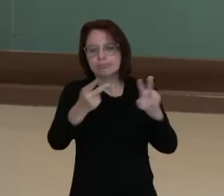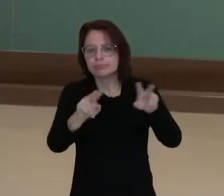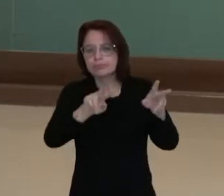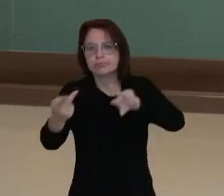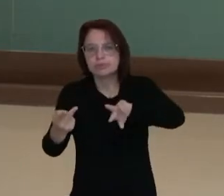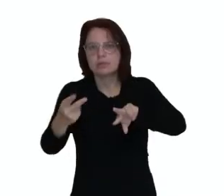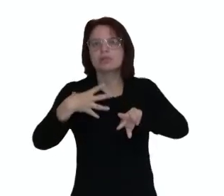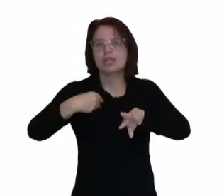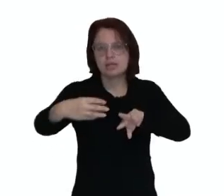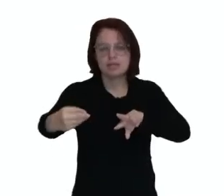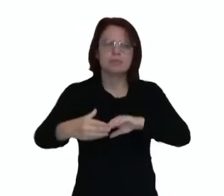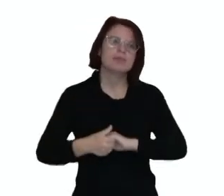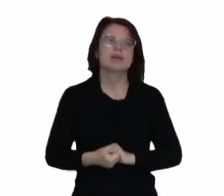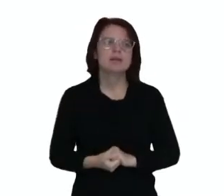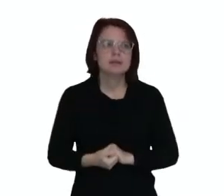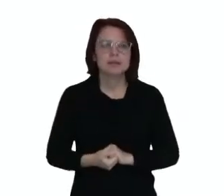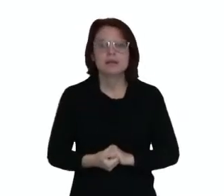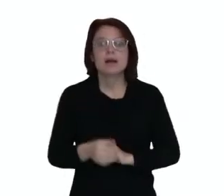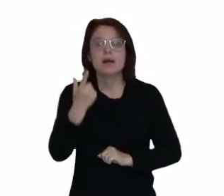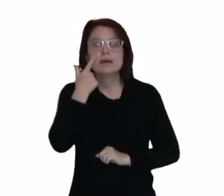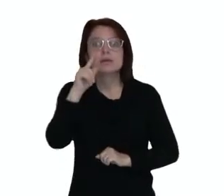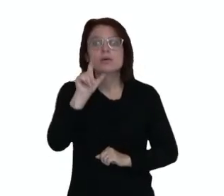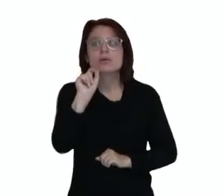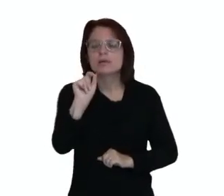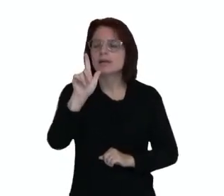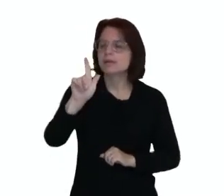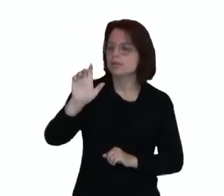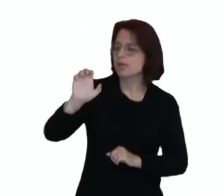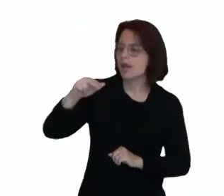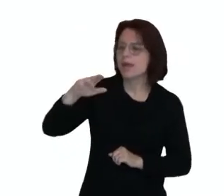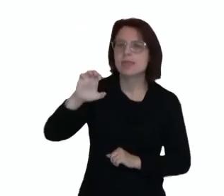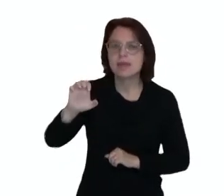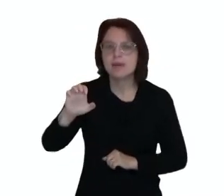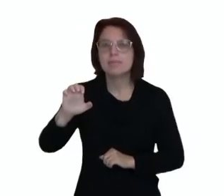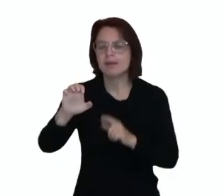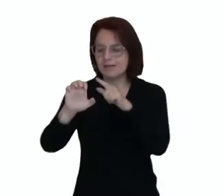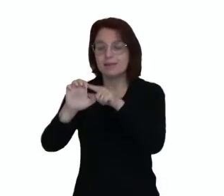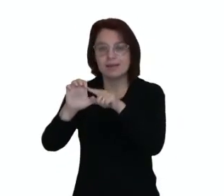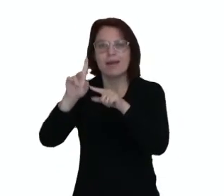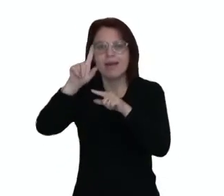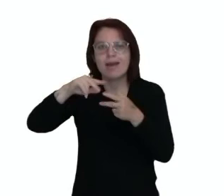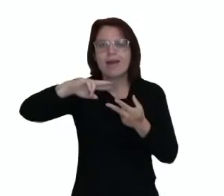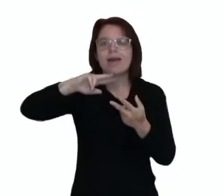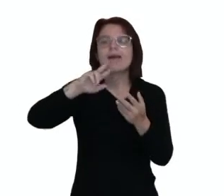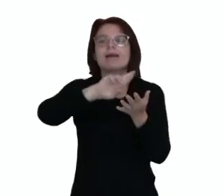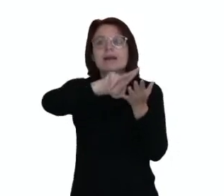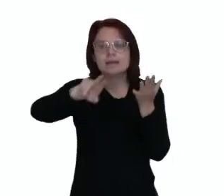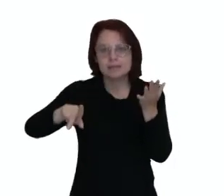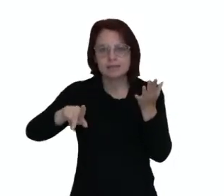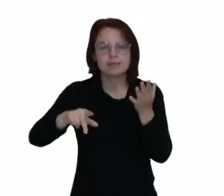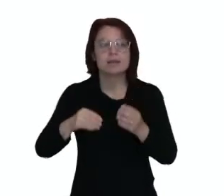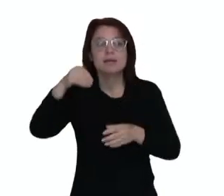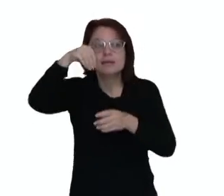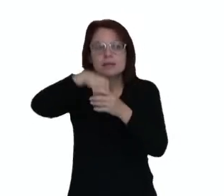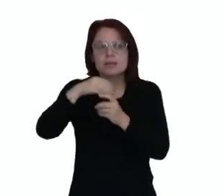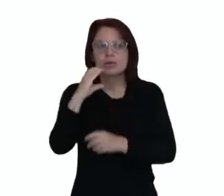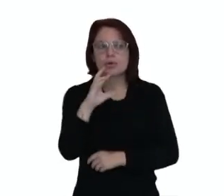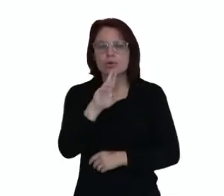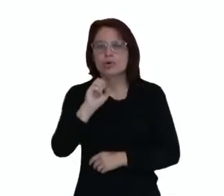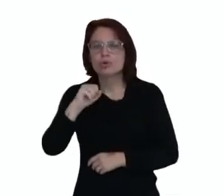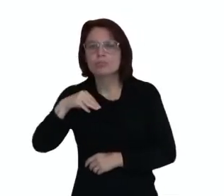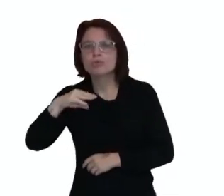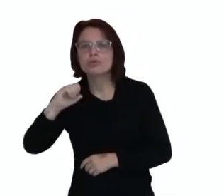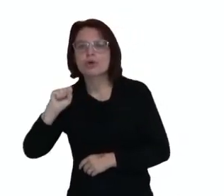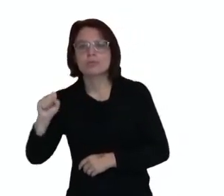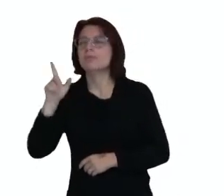para geração. Ele percebeu que o gene, que é o que dá a característica, está localizado no cromossomo. Griffith fez trabalhos com